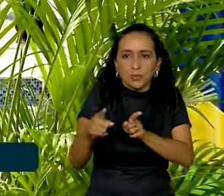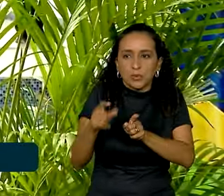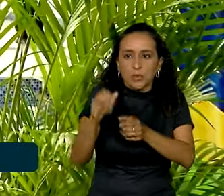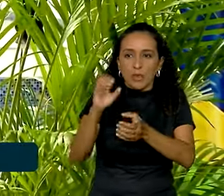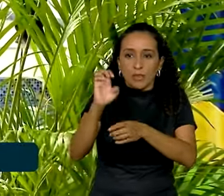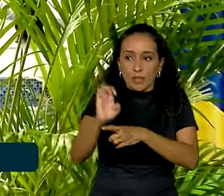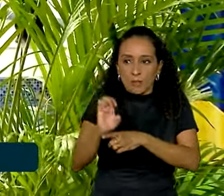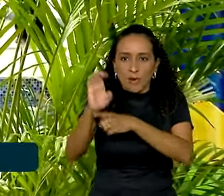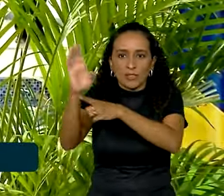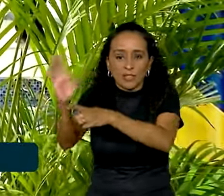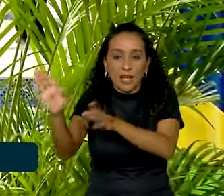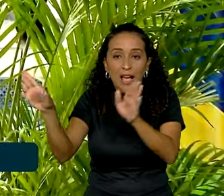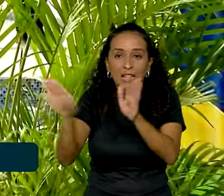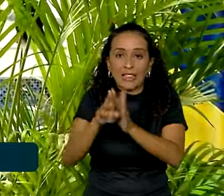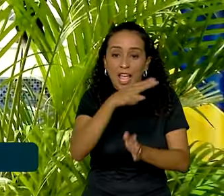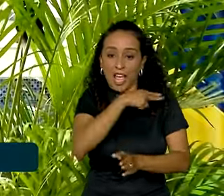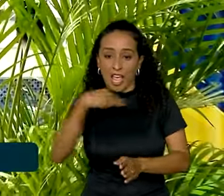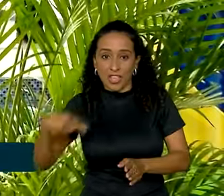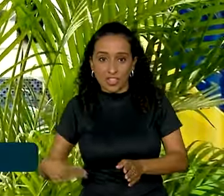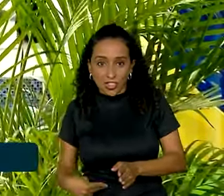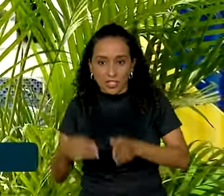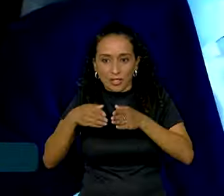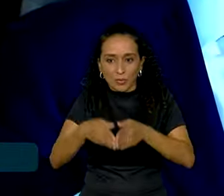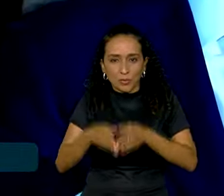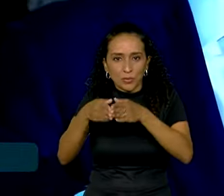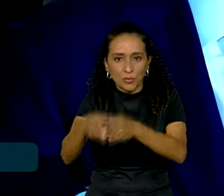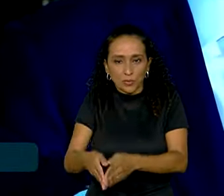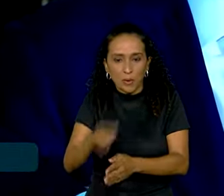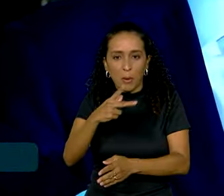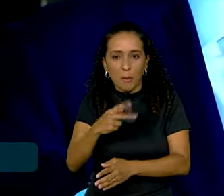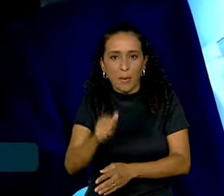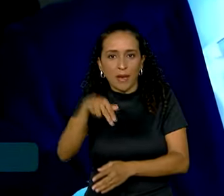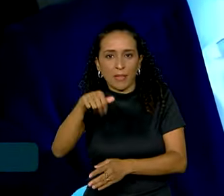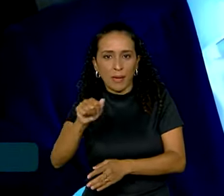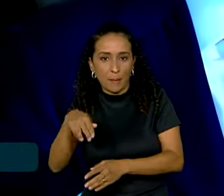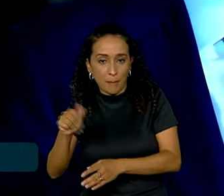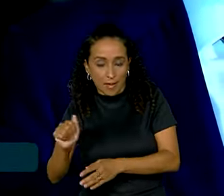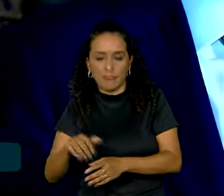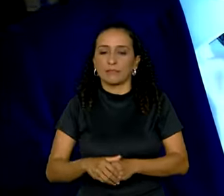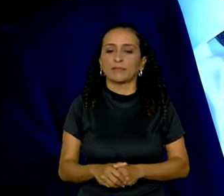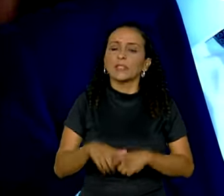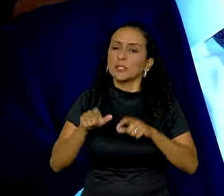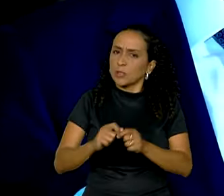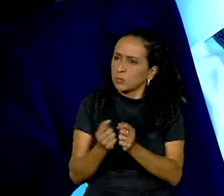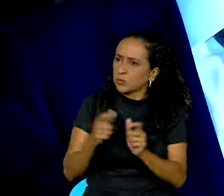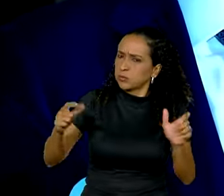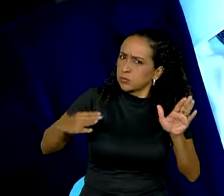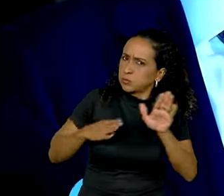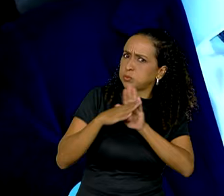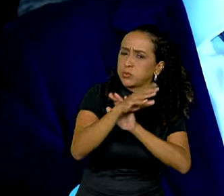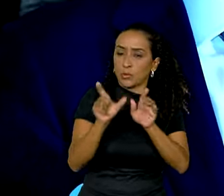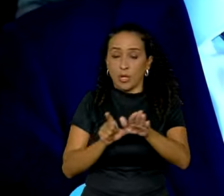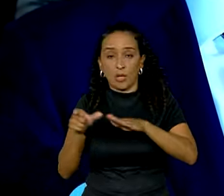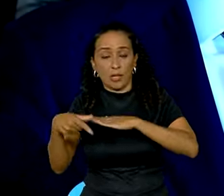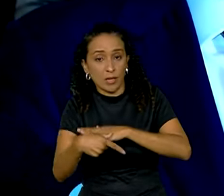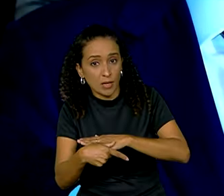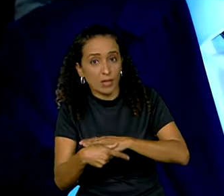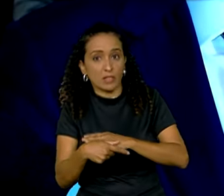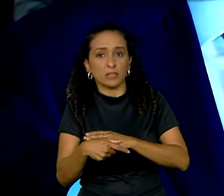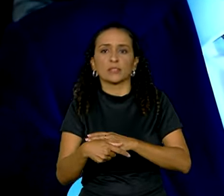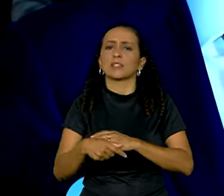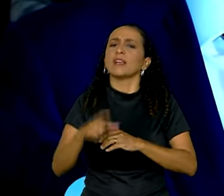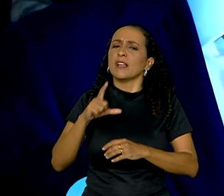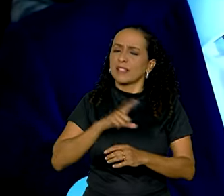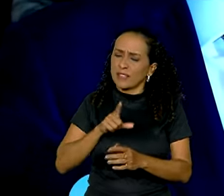brasileiras até a China via Canal do Panamá diante do crescimento exponencial da Guiana o que não faltam são